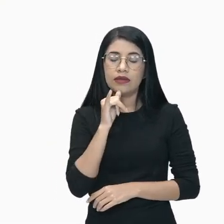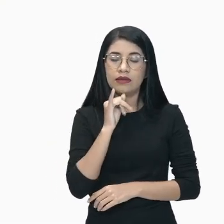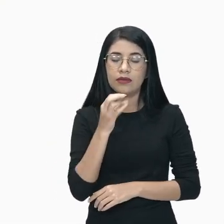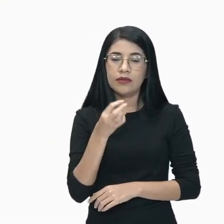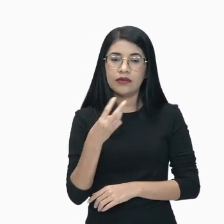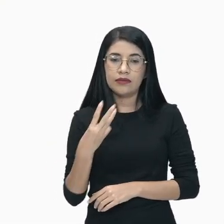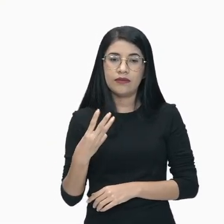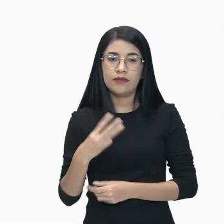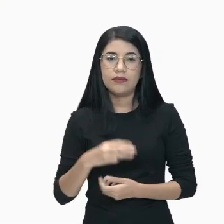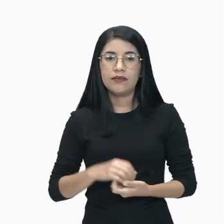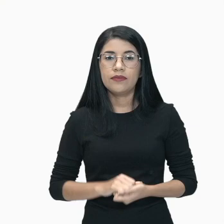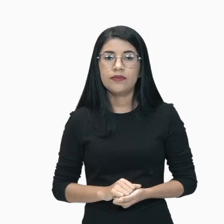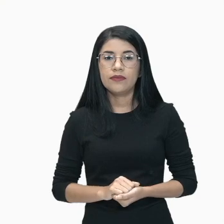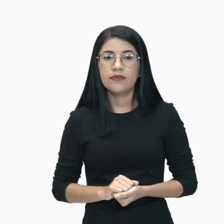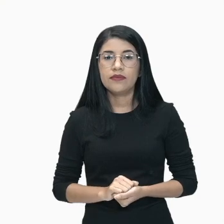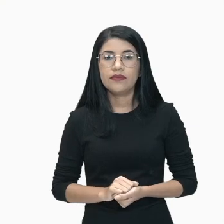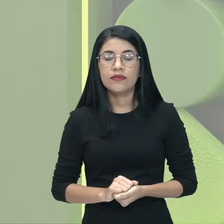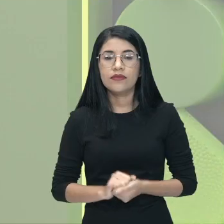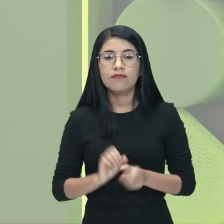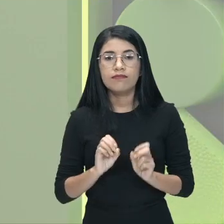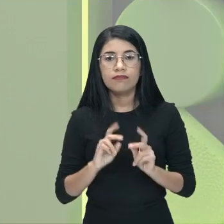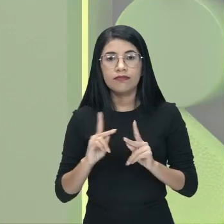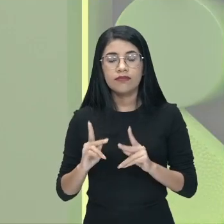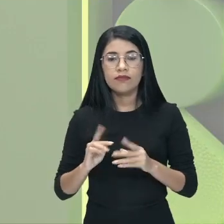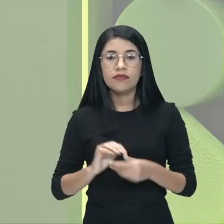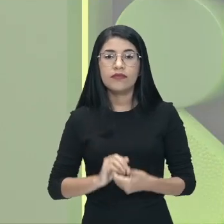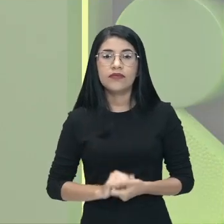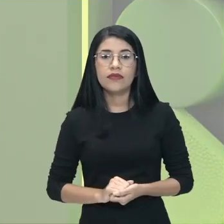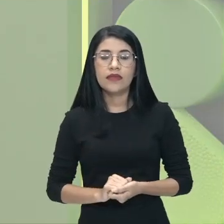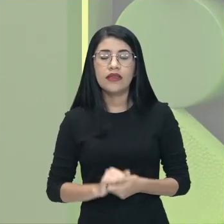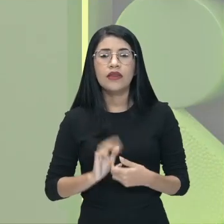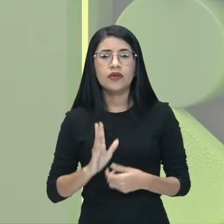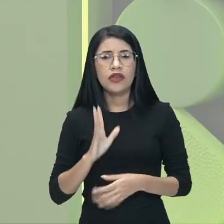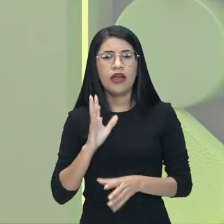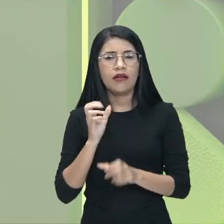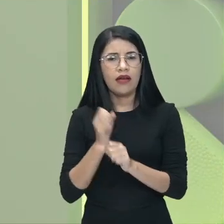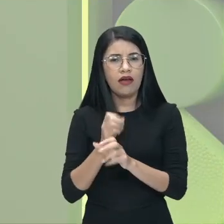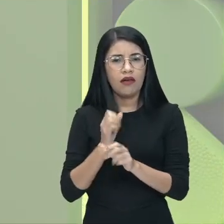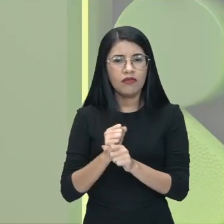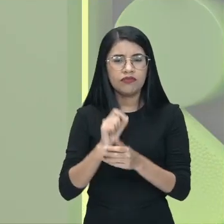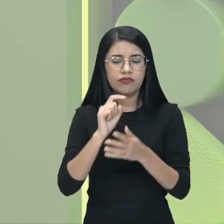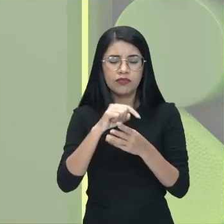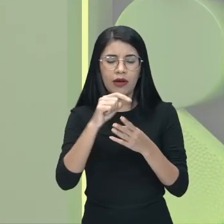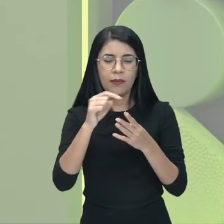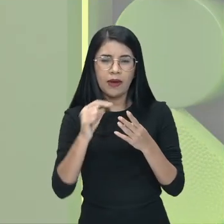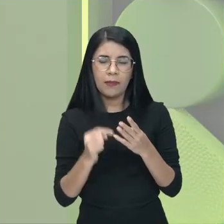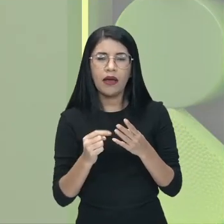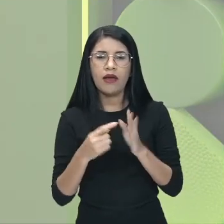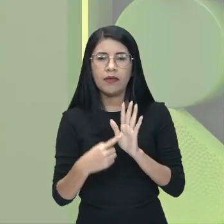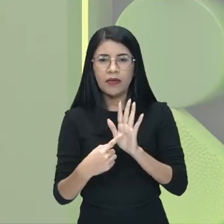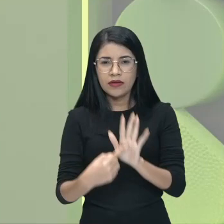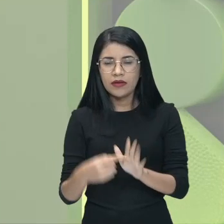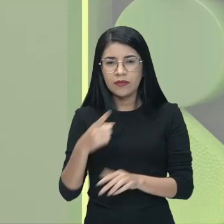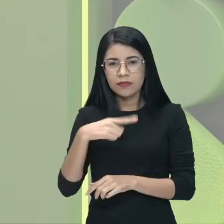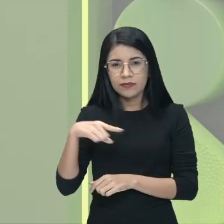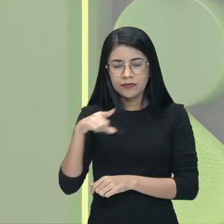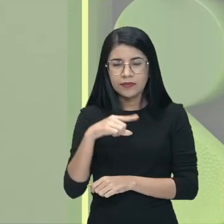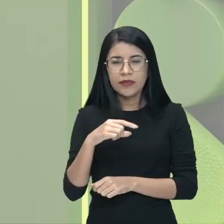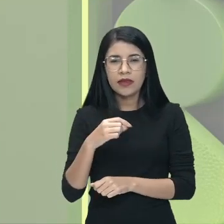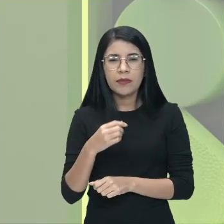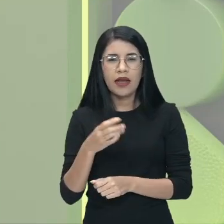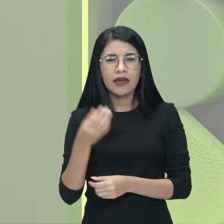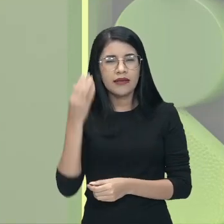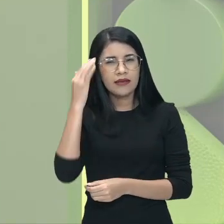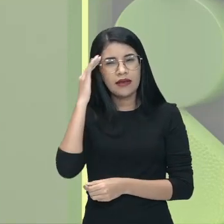3. Muito bem, pessoal. Resolvemos muitos exemplos aqui, fizemos muita conta para você pegar